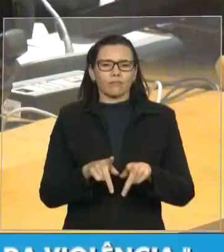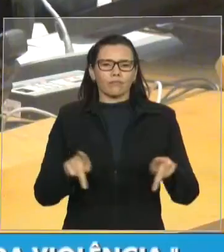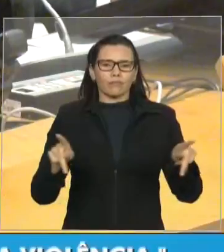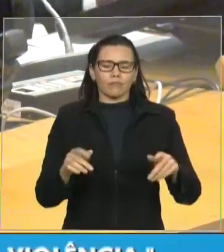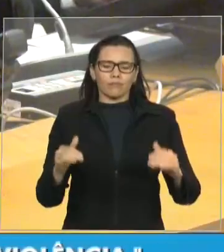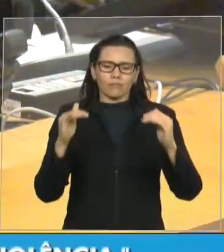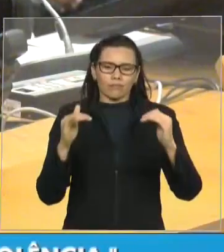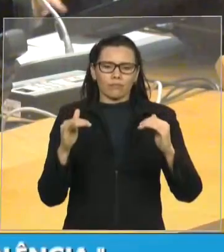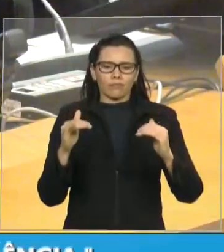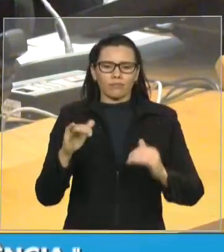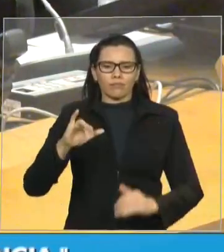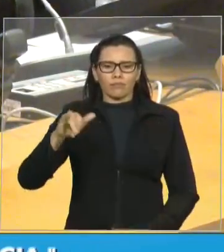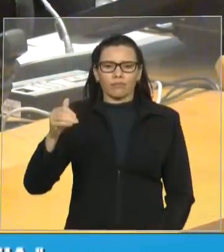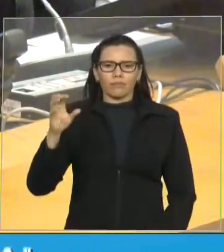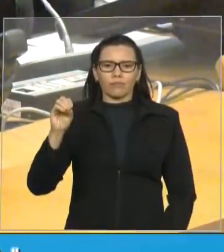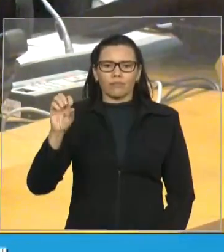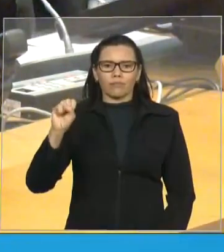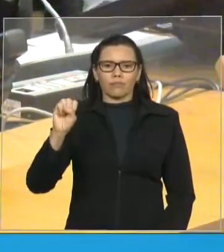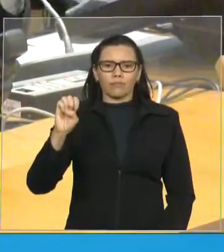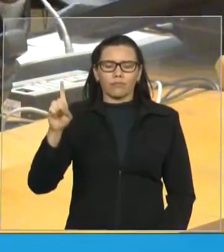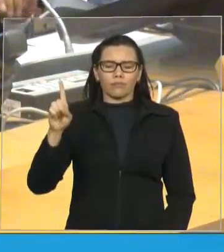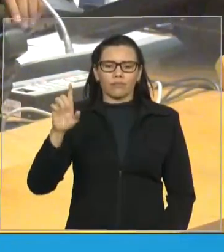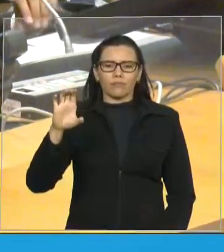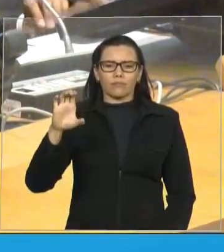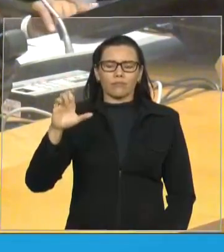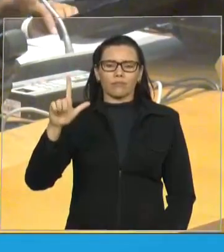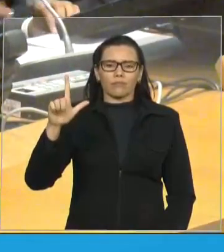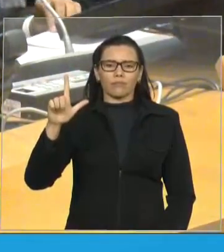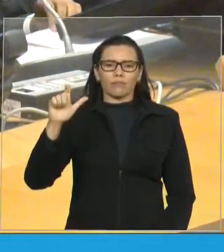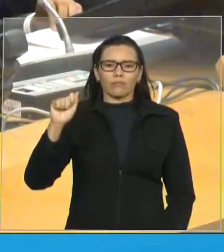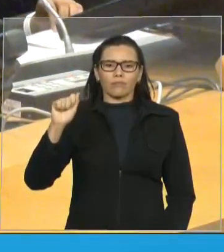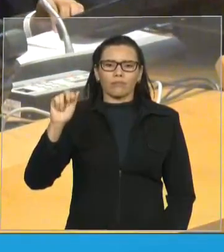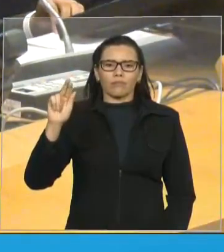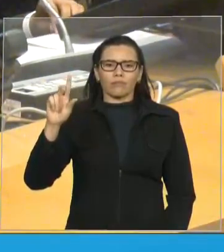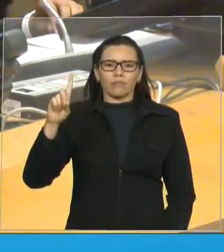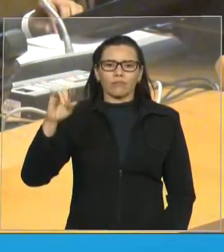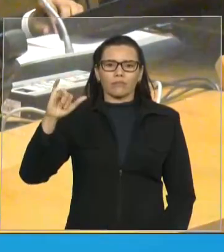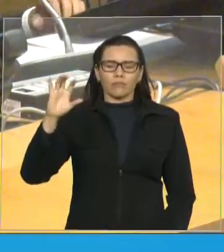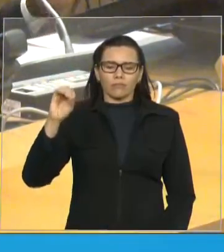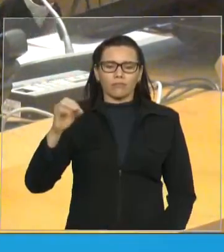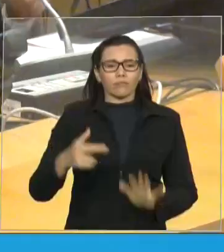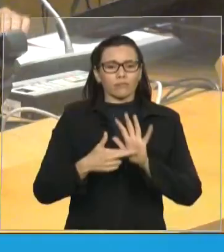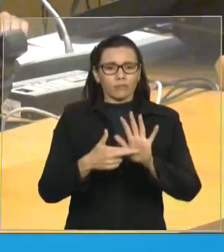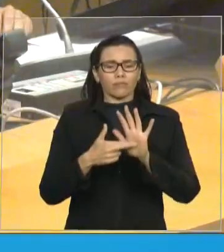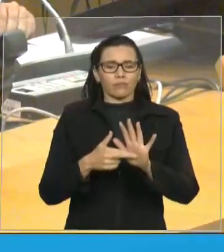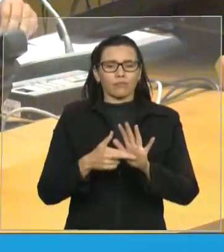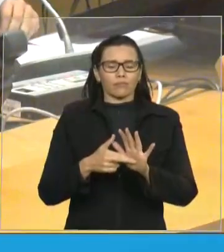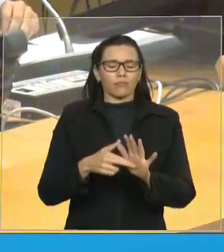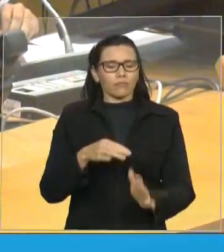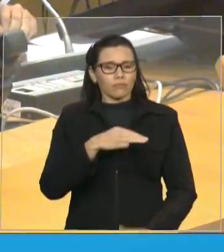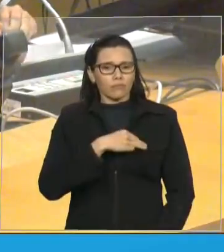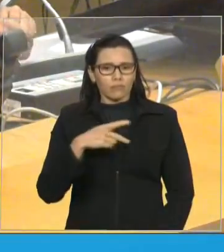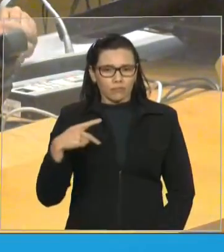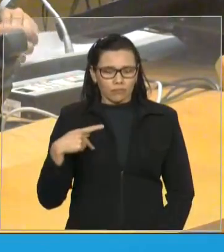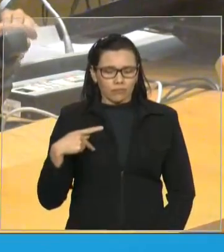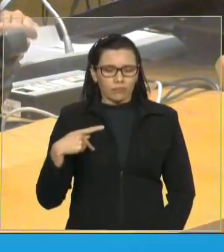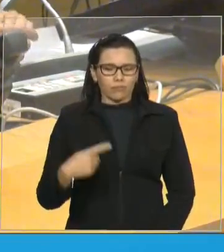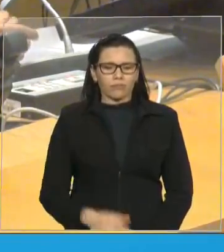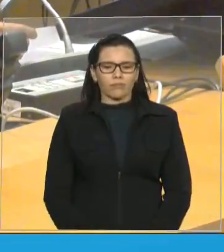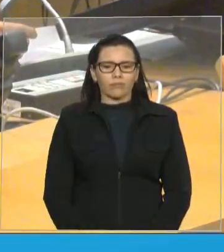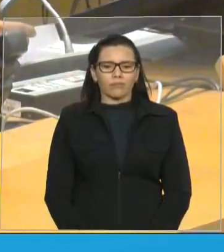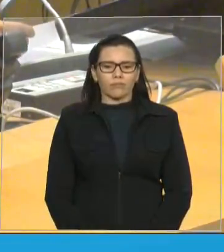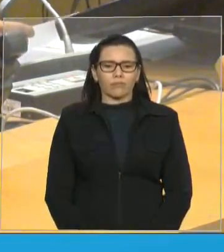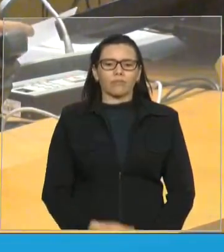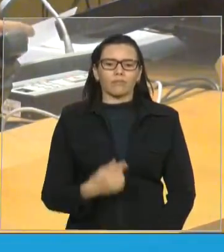José Cláudio Cabral, aqui representando o Ministério Público. Enquanto ele vai até a tribuna, registro